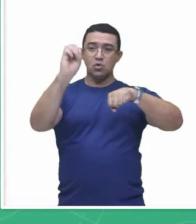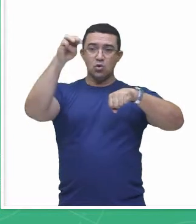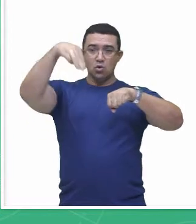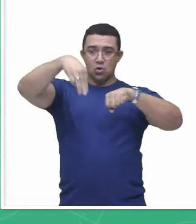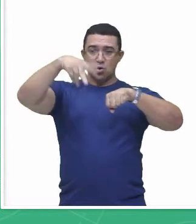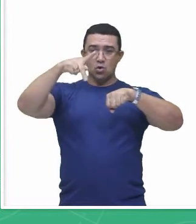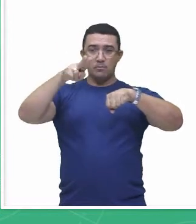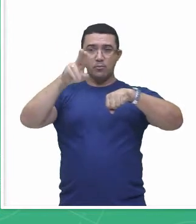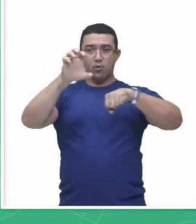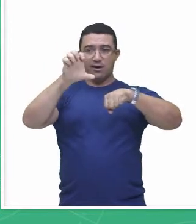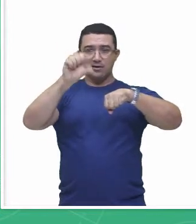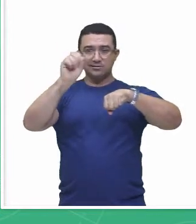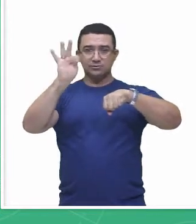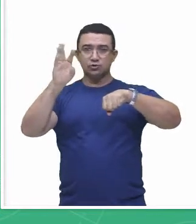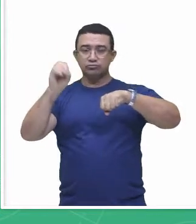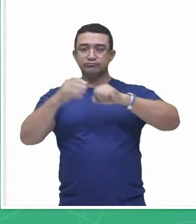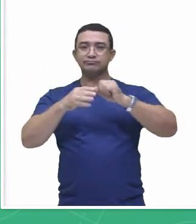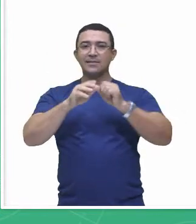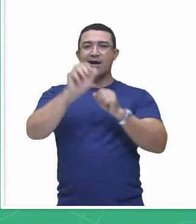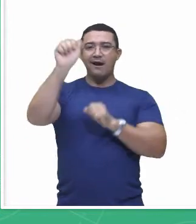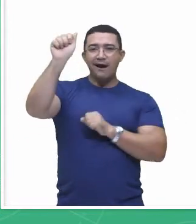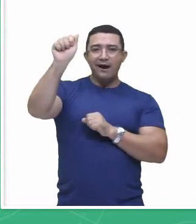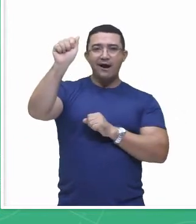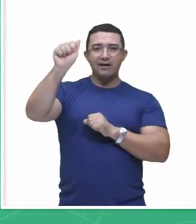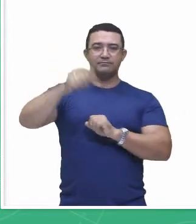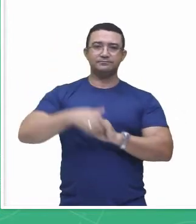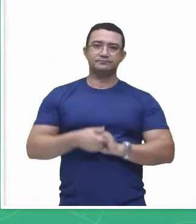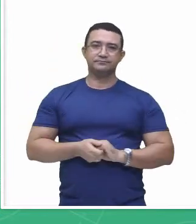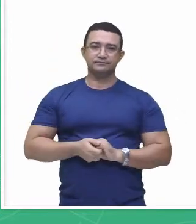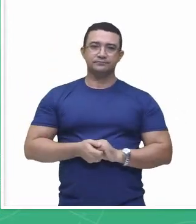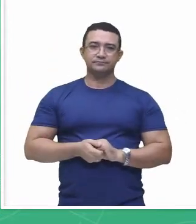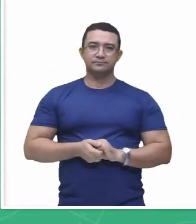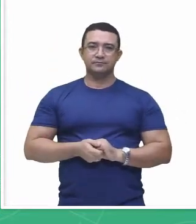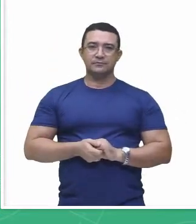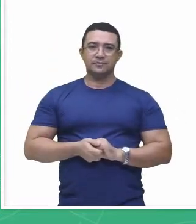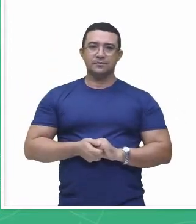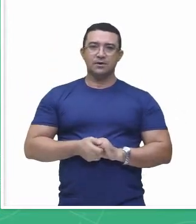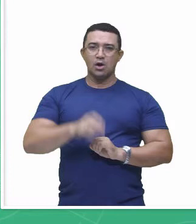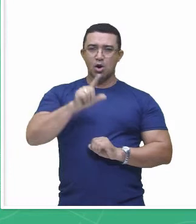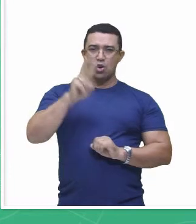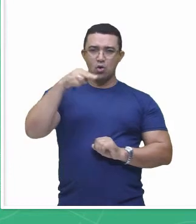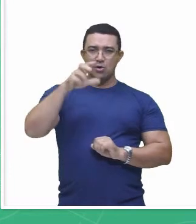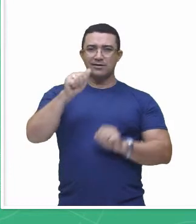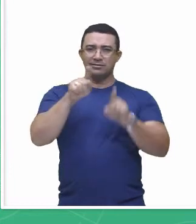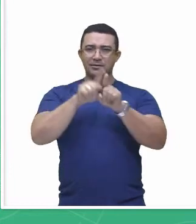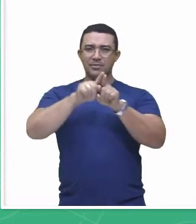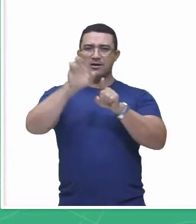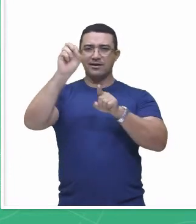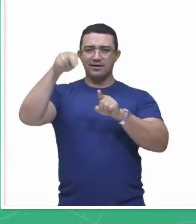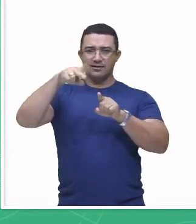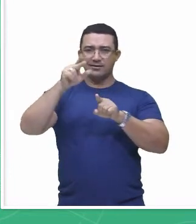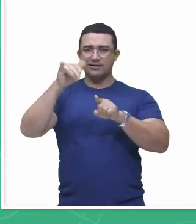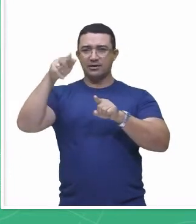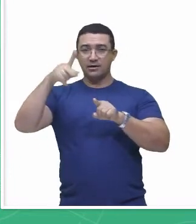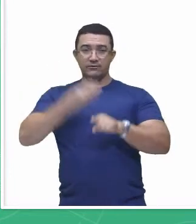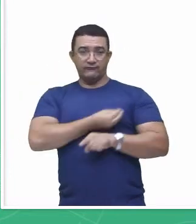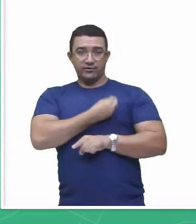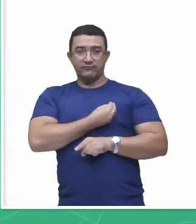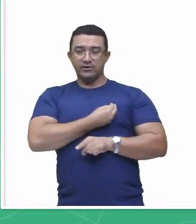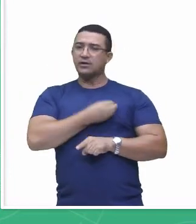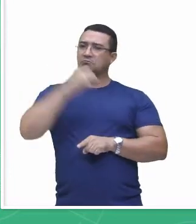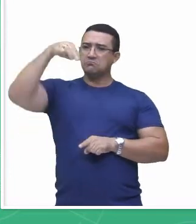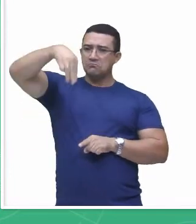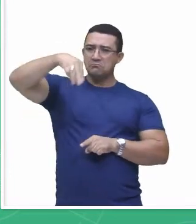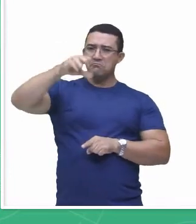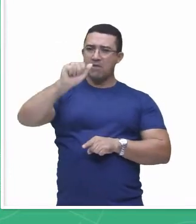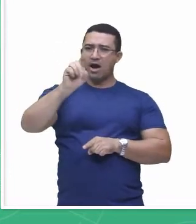A. Juan está leyendo las noticias. Letra B. Luna e Enrique viven en Madrid. Seria a letra C,